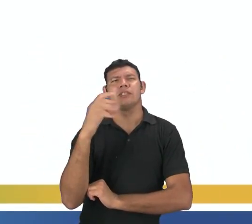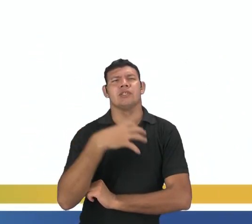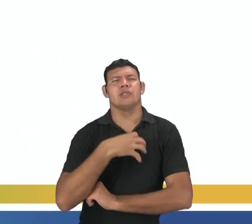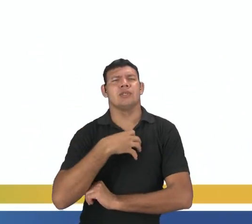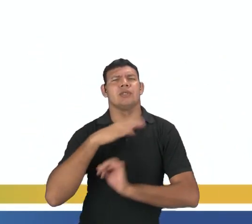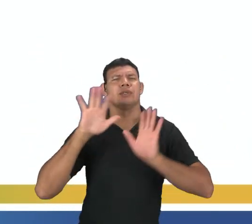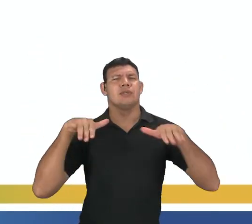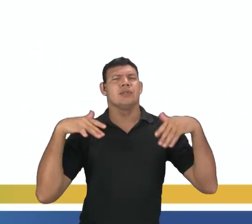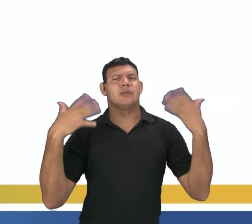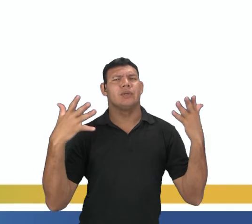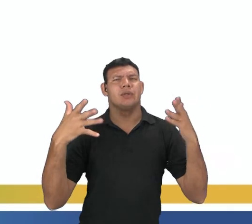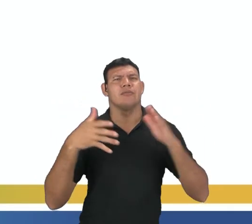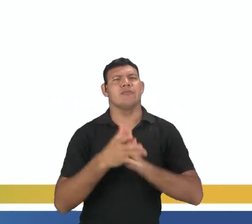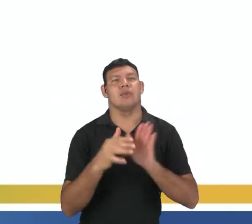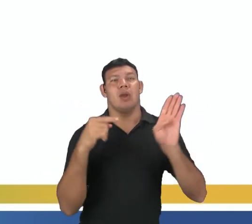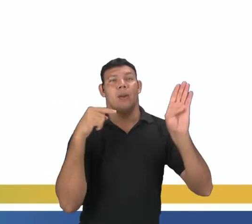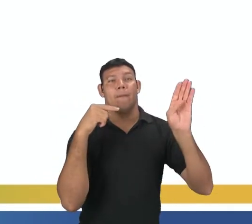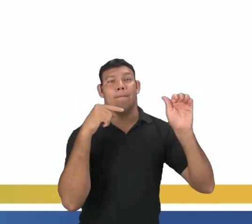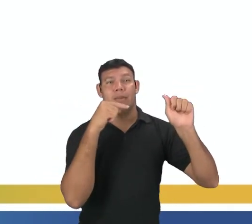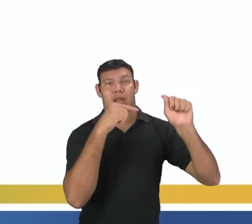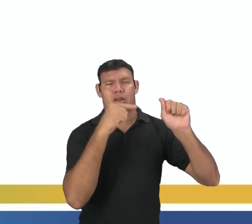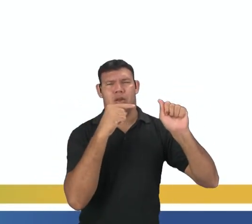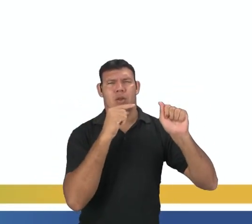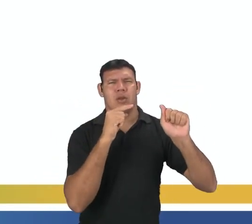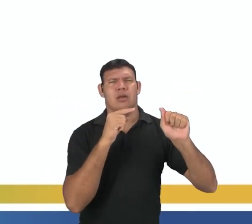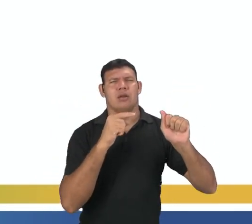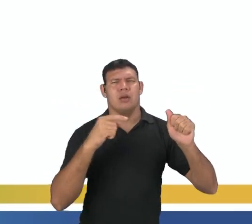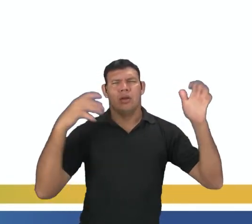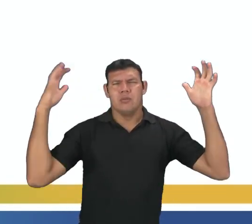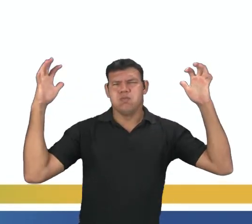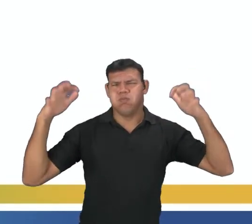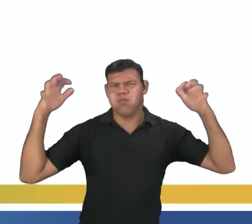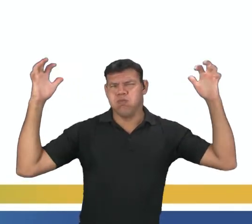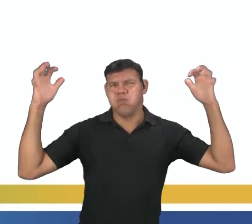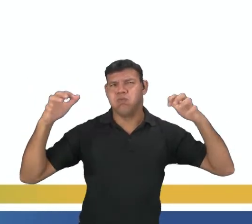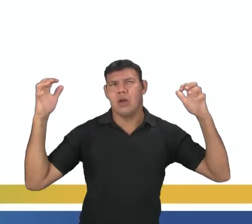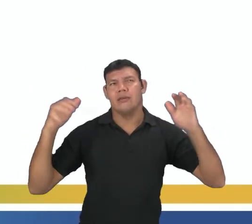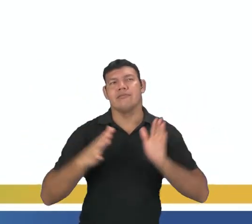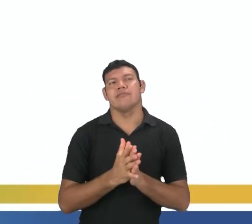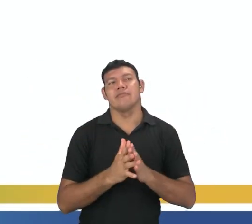de fortemente, letra B,